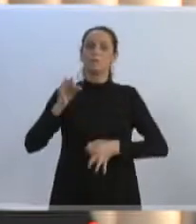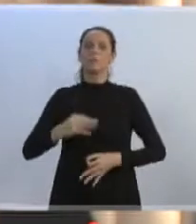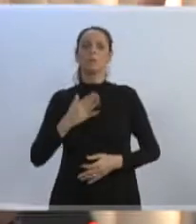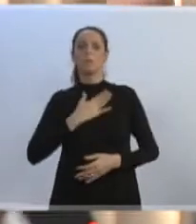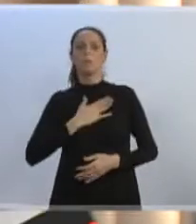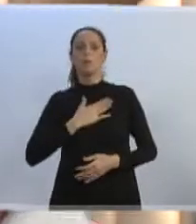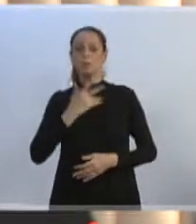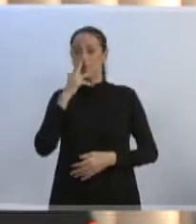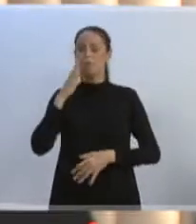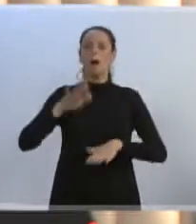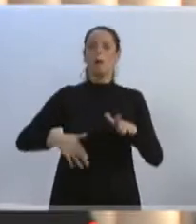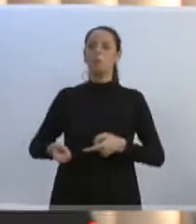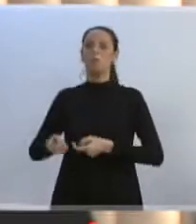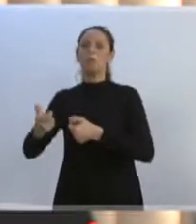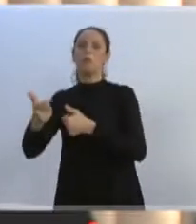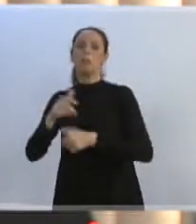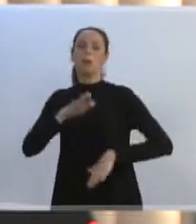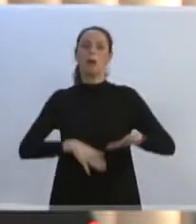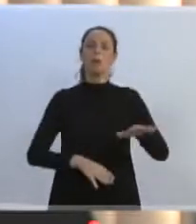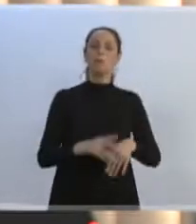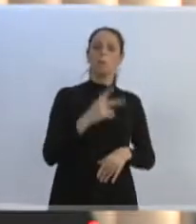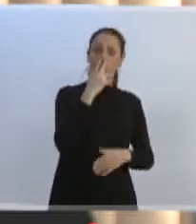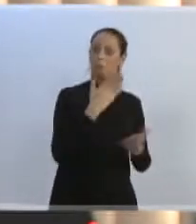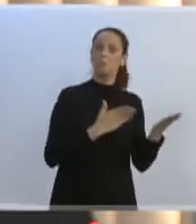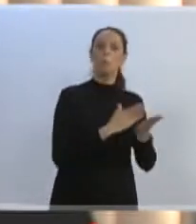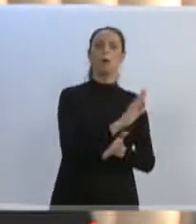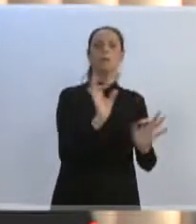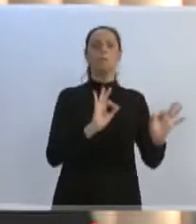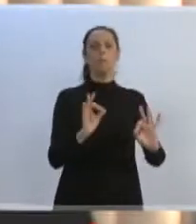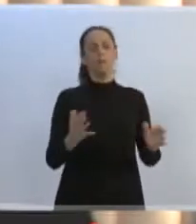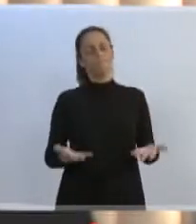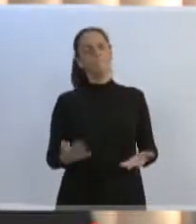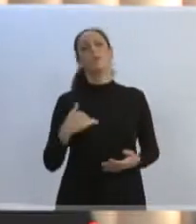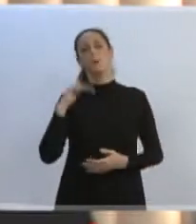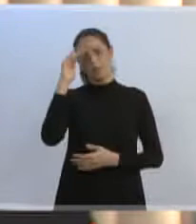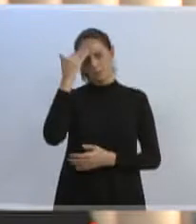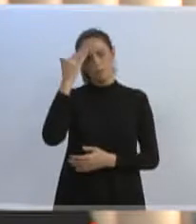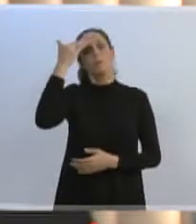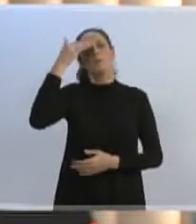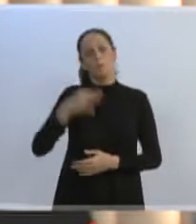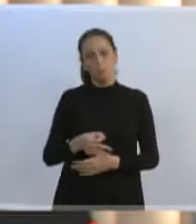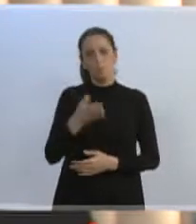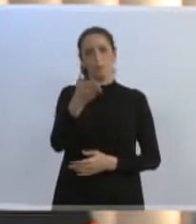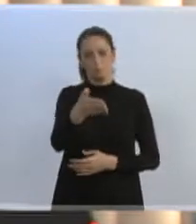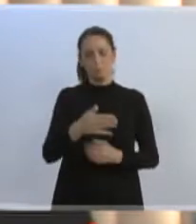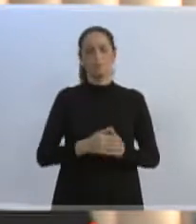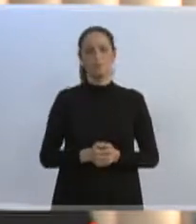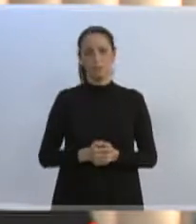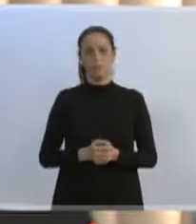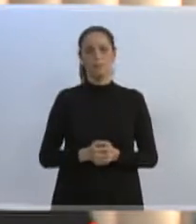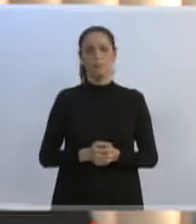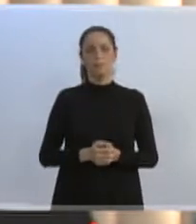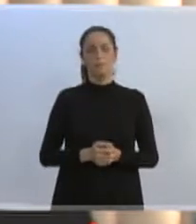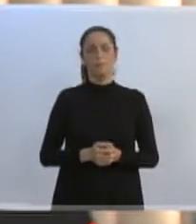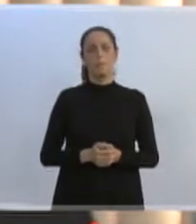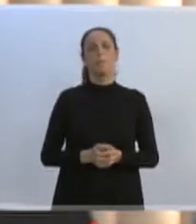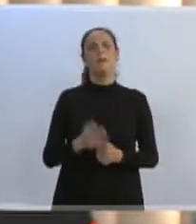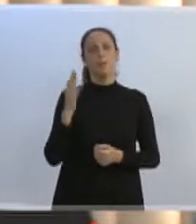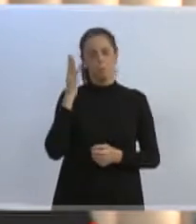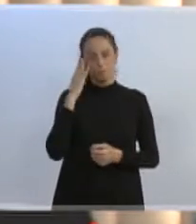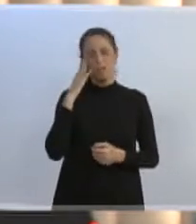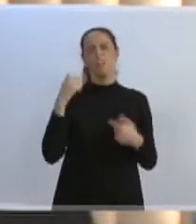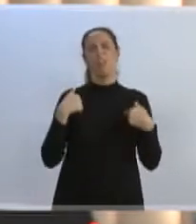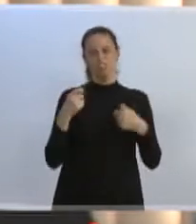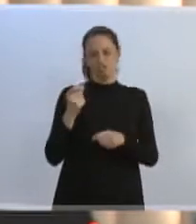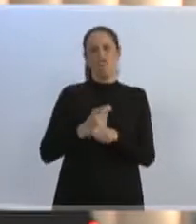uns, com parecer inconstitucional, passar e de outros não. E nesse sentido, entendo e compreendo aí o vereador Almir Vieira, e tenho sido chato e ganhado